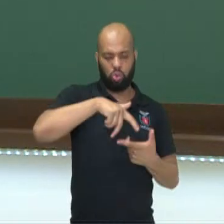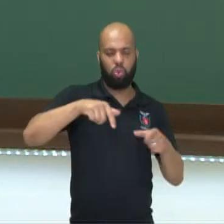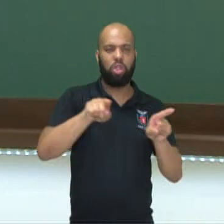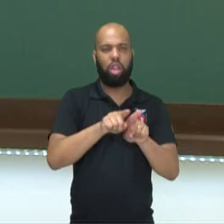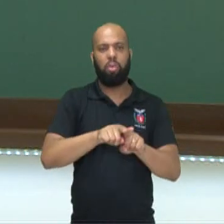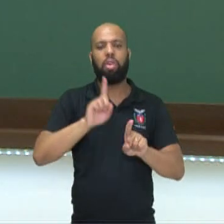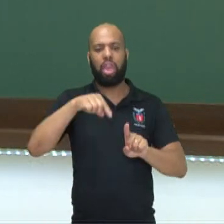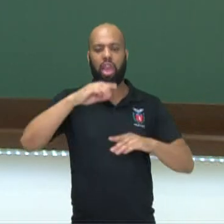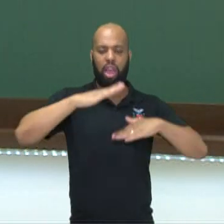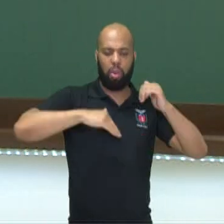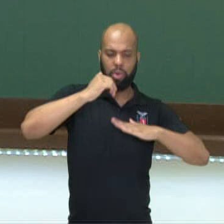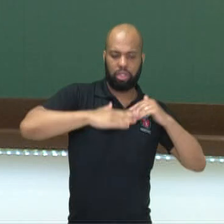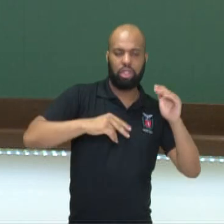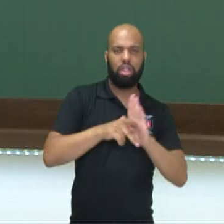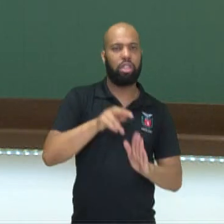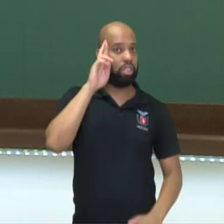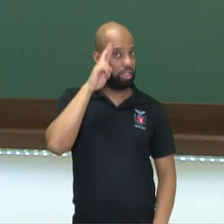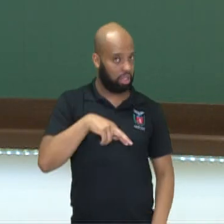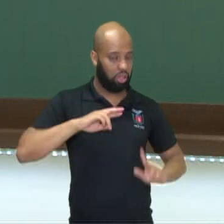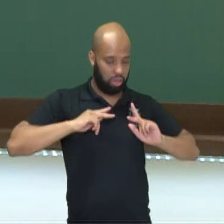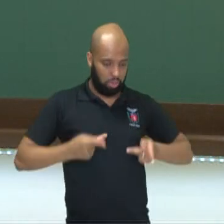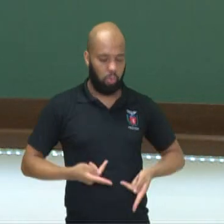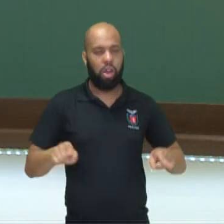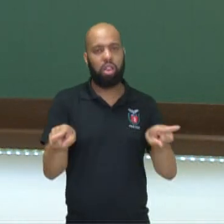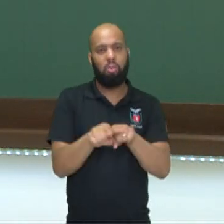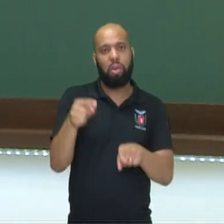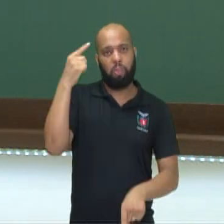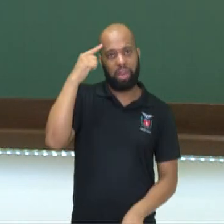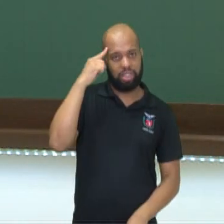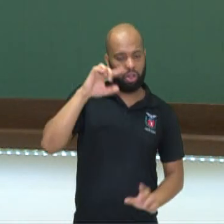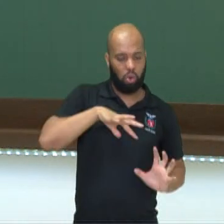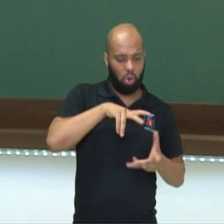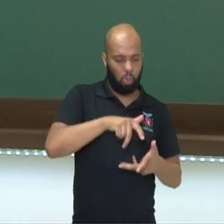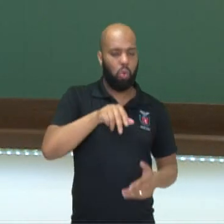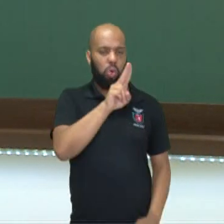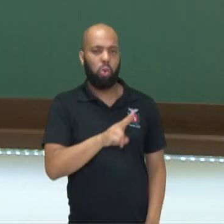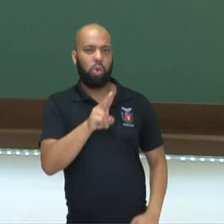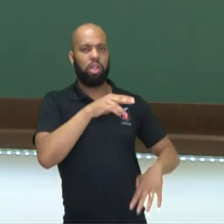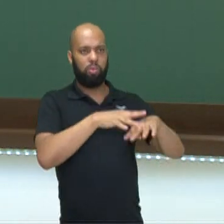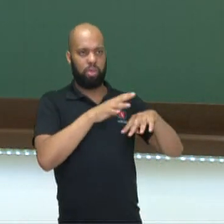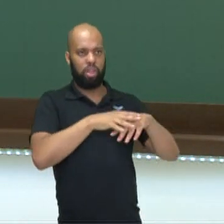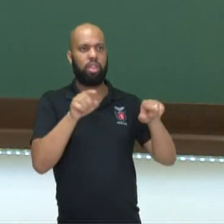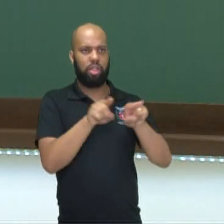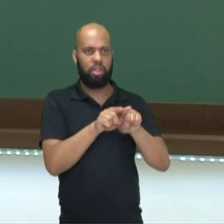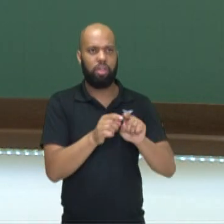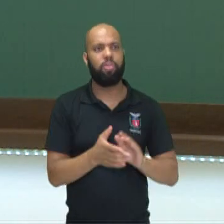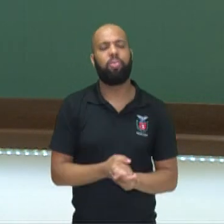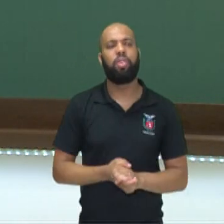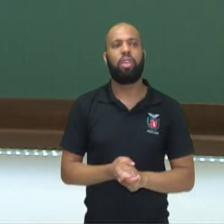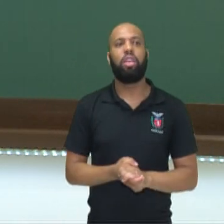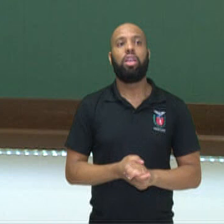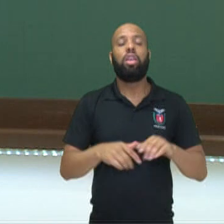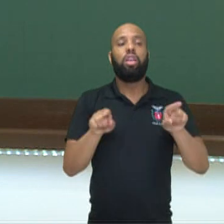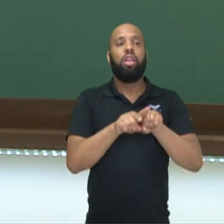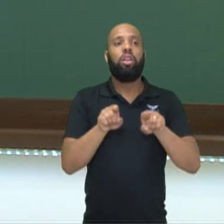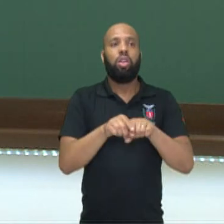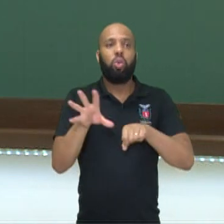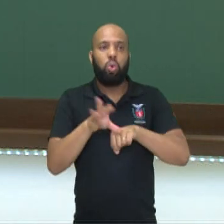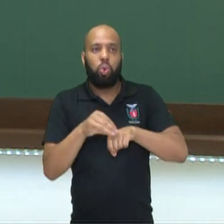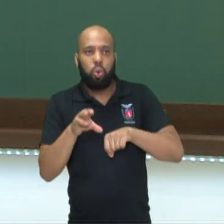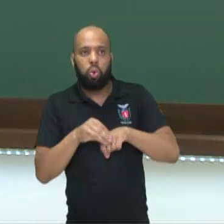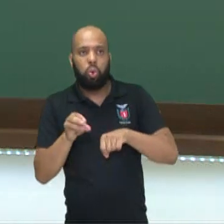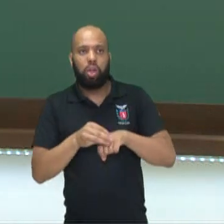essa capacidade racional humana de pensar o mundo através da matemática e os conhecimentos